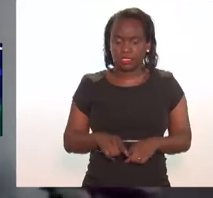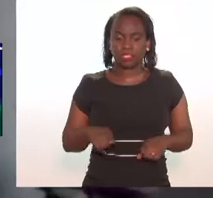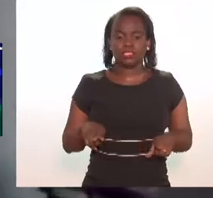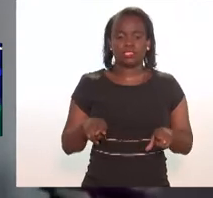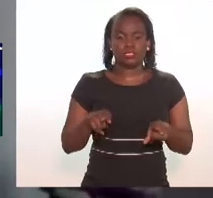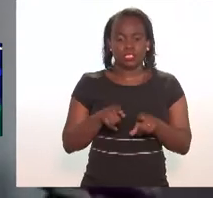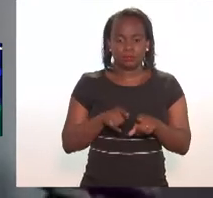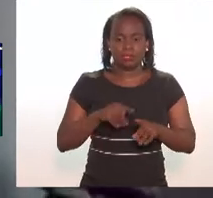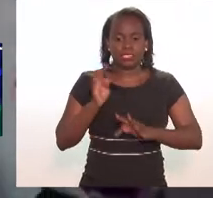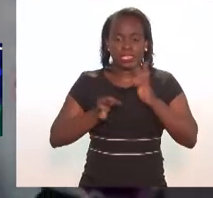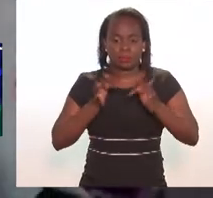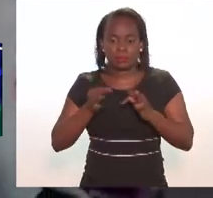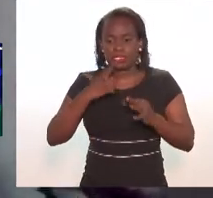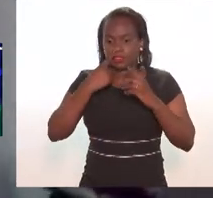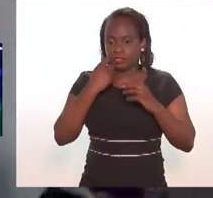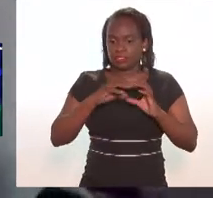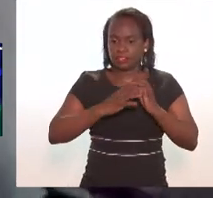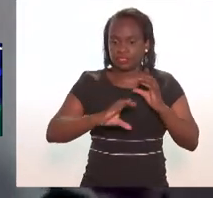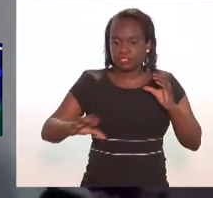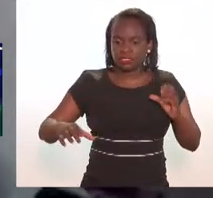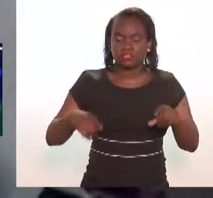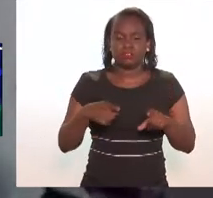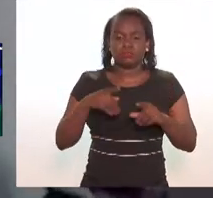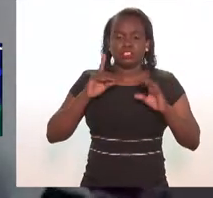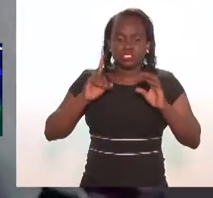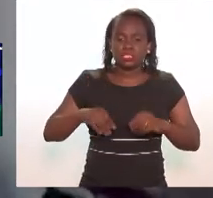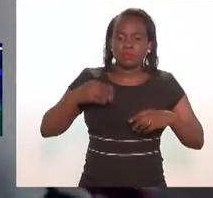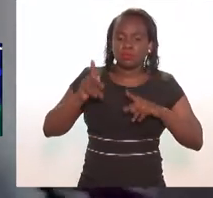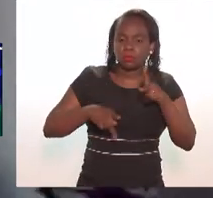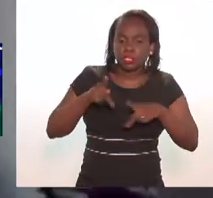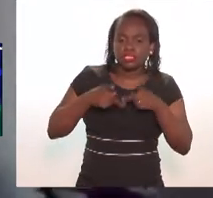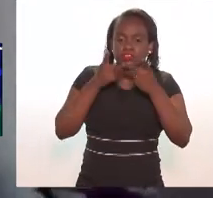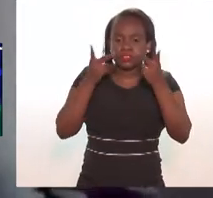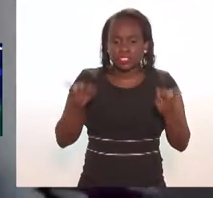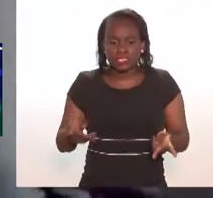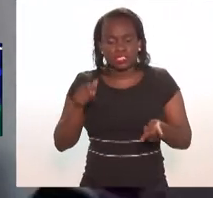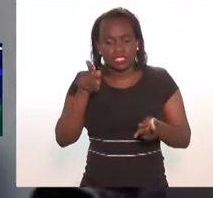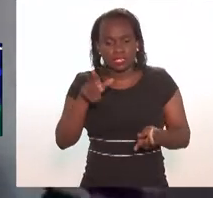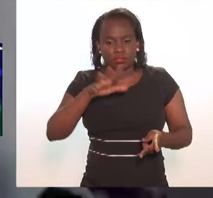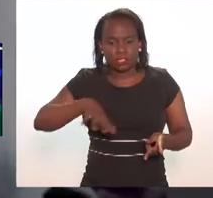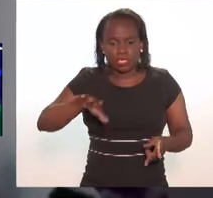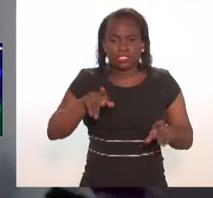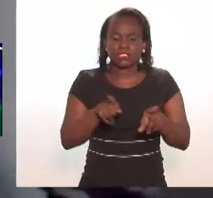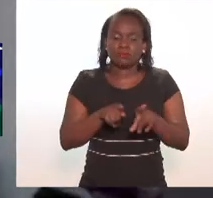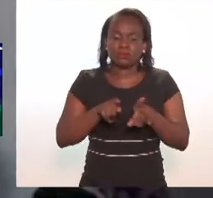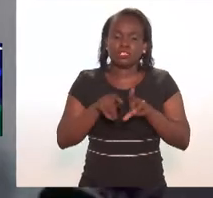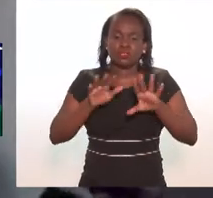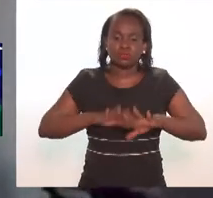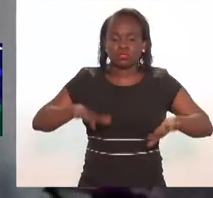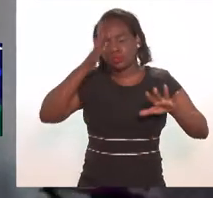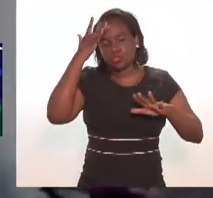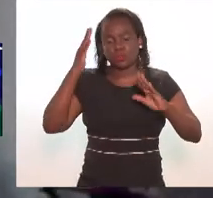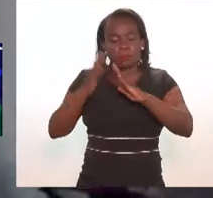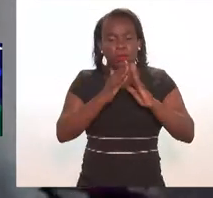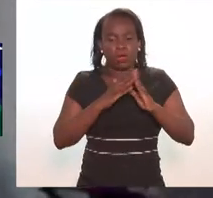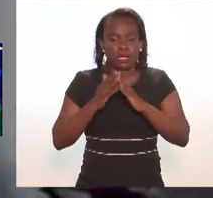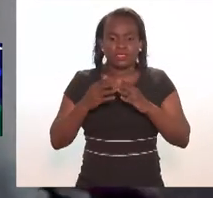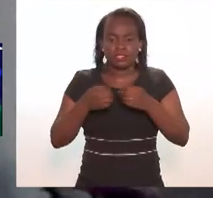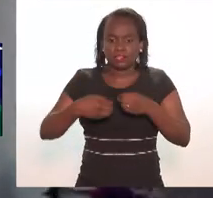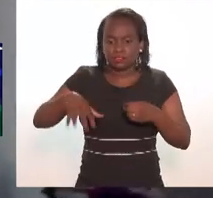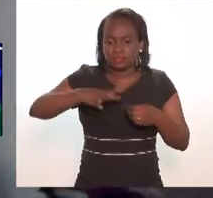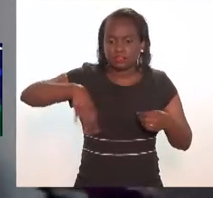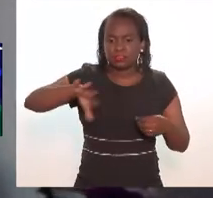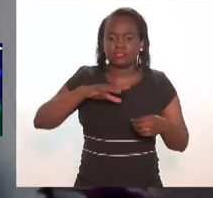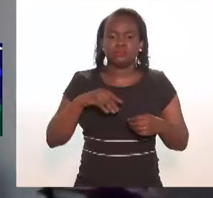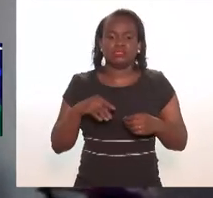estação de tratamento de esgoto para dar mais dignidade à população que visita aquele município e a todos aqueles que moram, né, ali